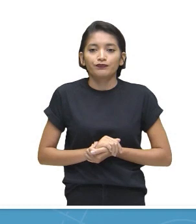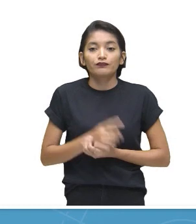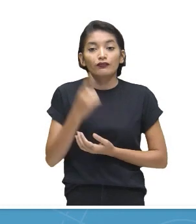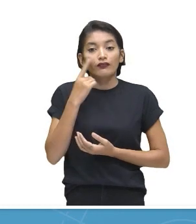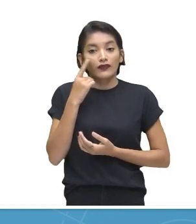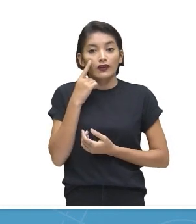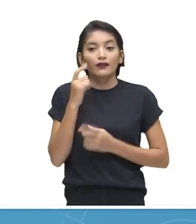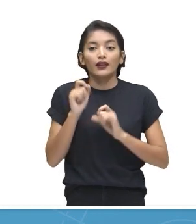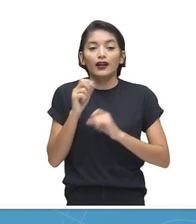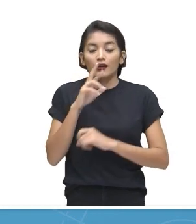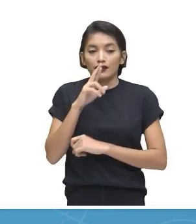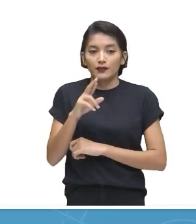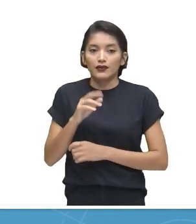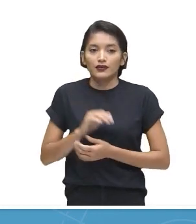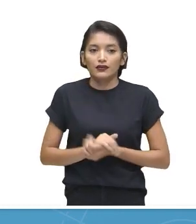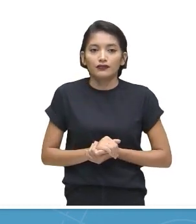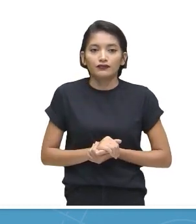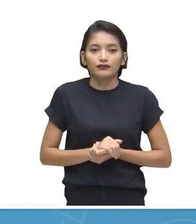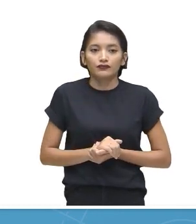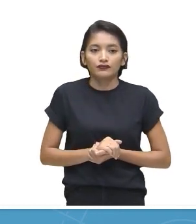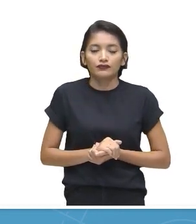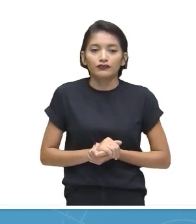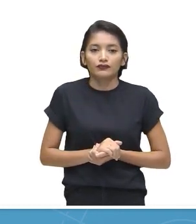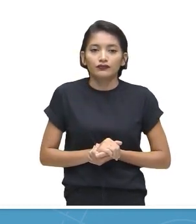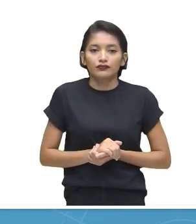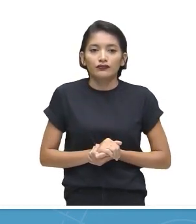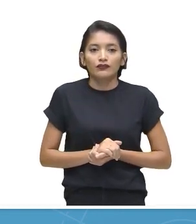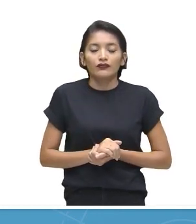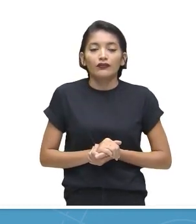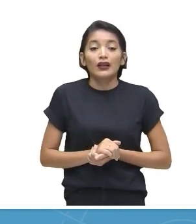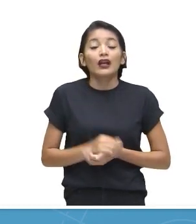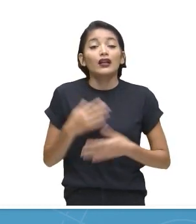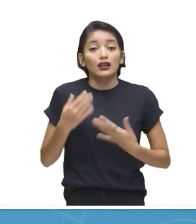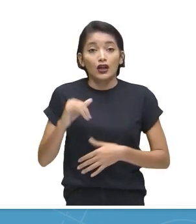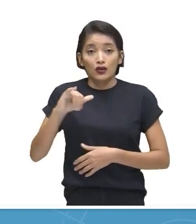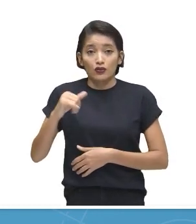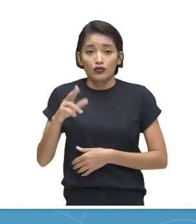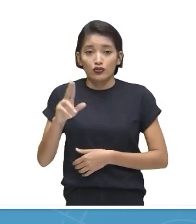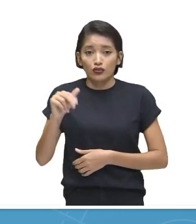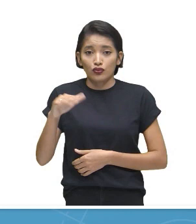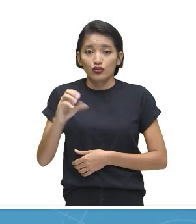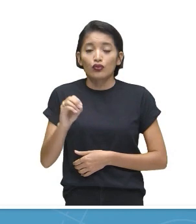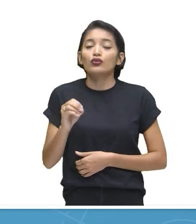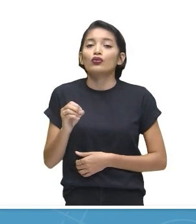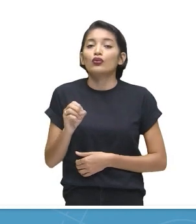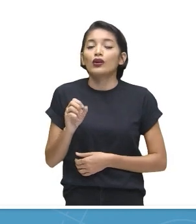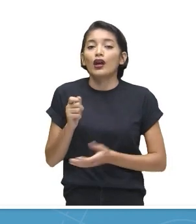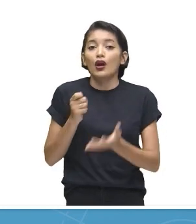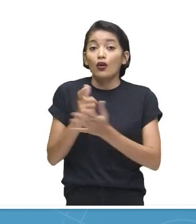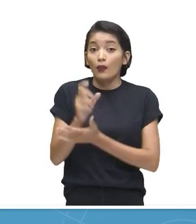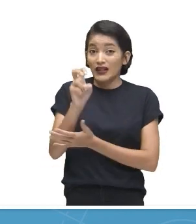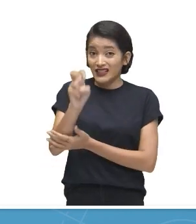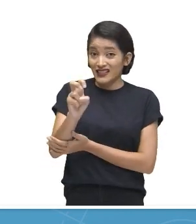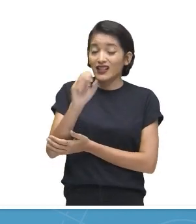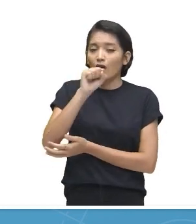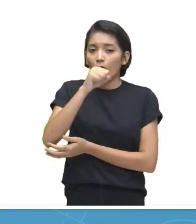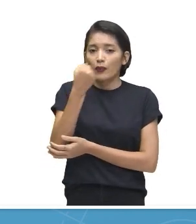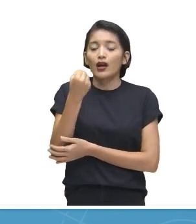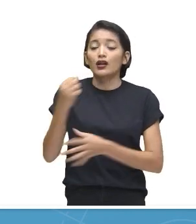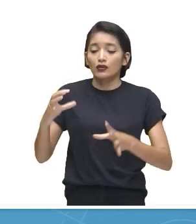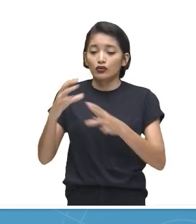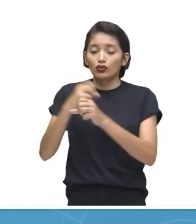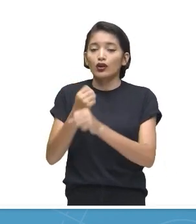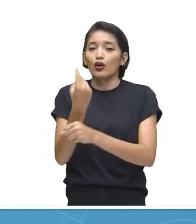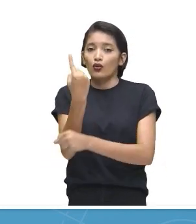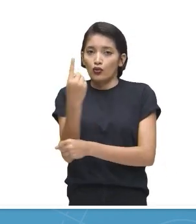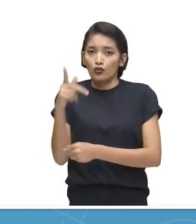rapidinho então para a nossa resposta, nós temos ali, ó, Júnior deve levar 5 pães, assim ele vai ter 1